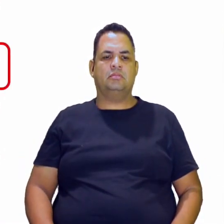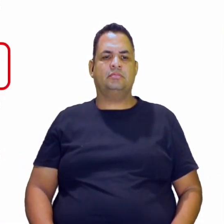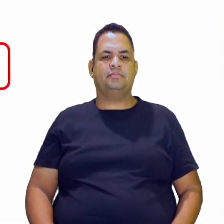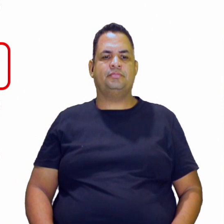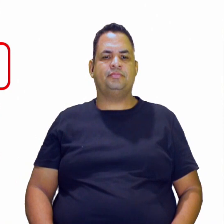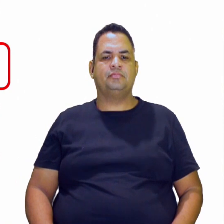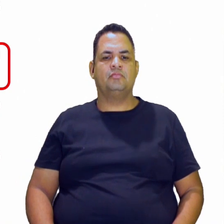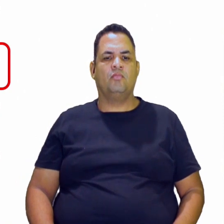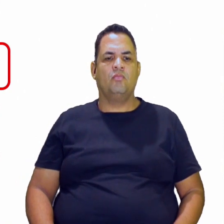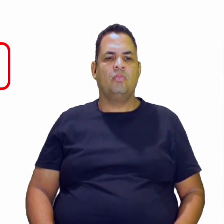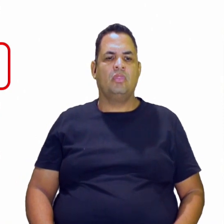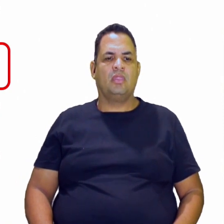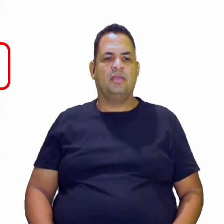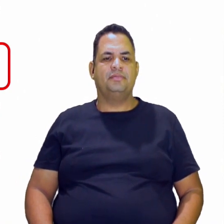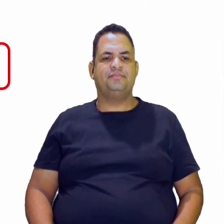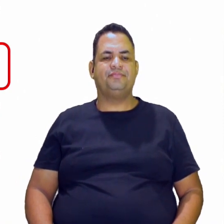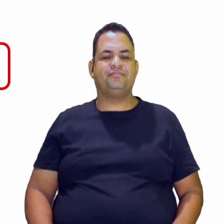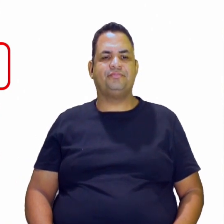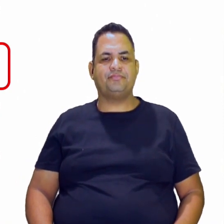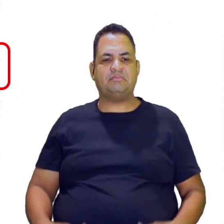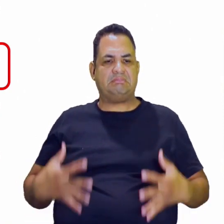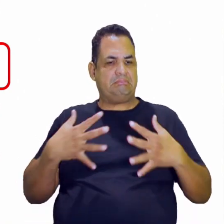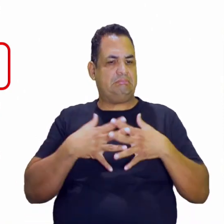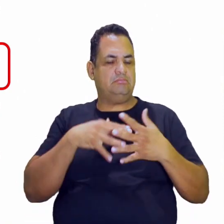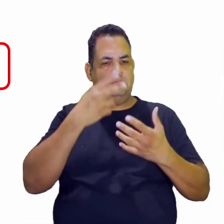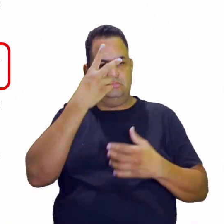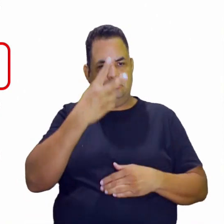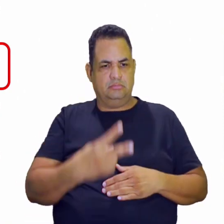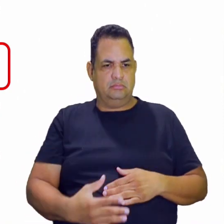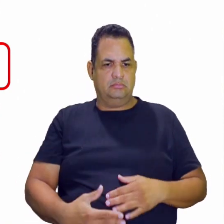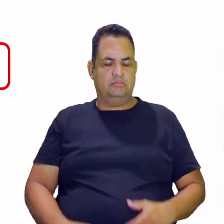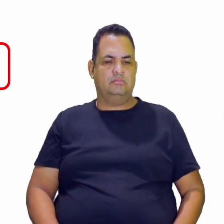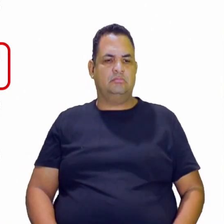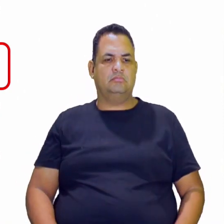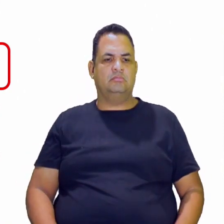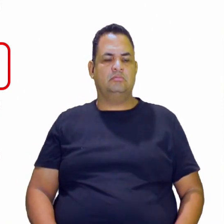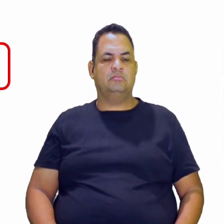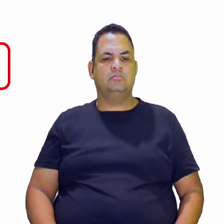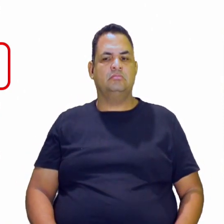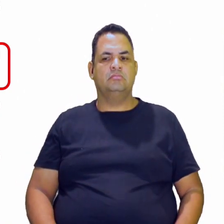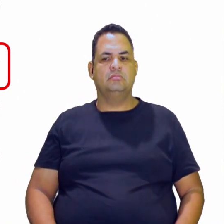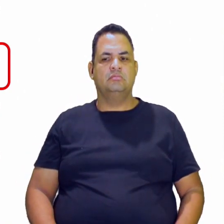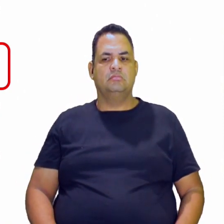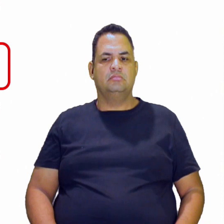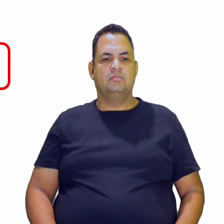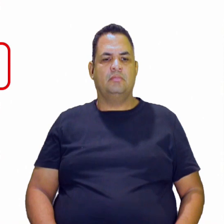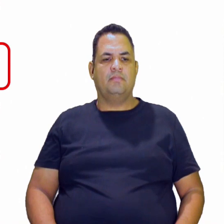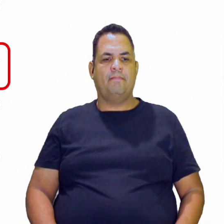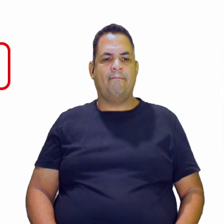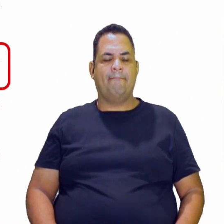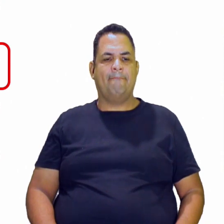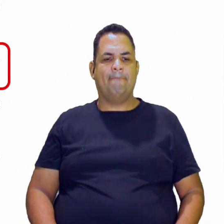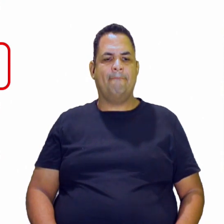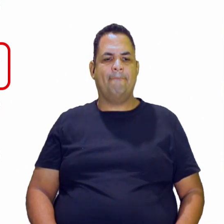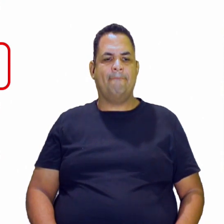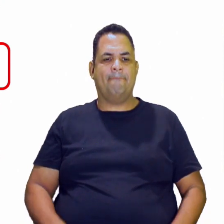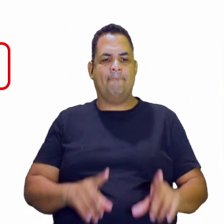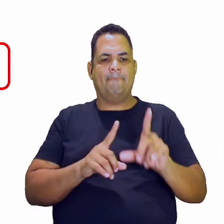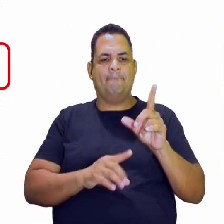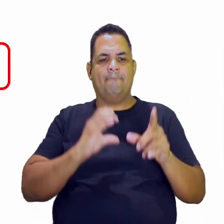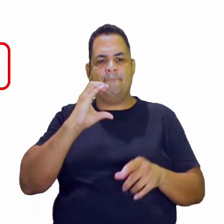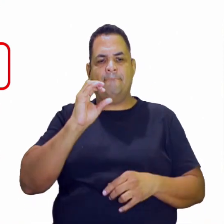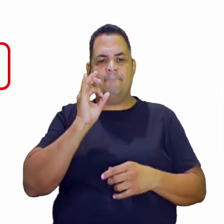as outras foram só para confundir mesmo. Ó, essas palavras-chave aqui, ó, foi só para confundir. Então, letra